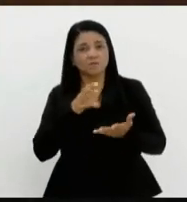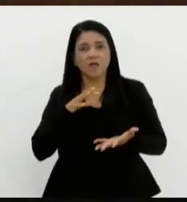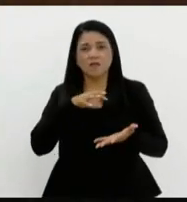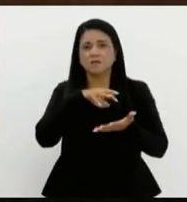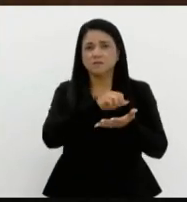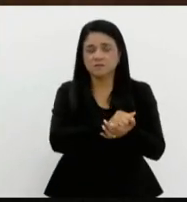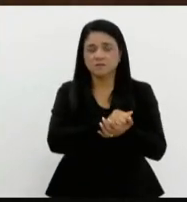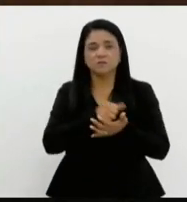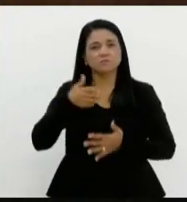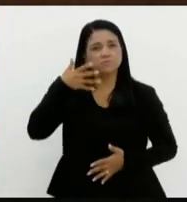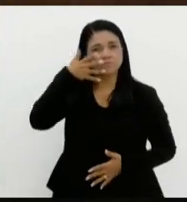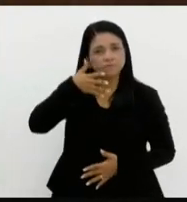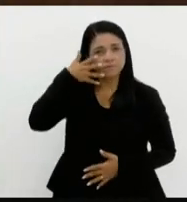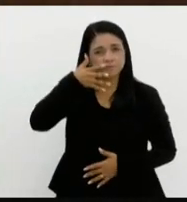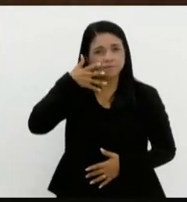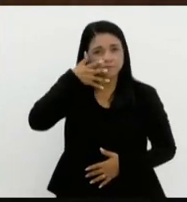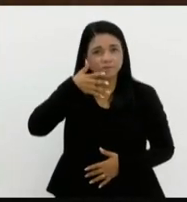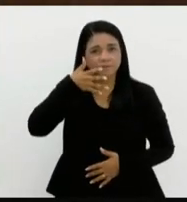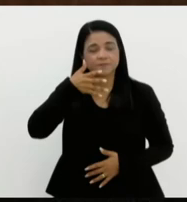minha fala.